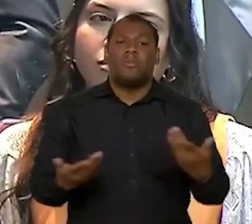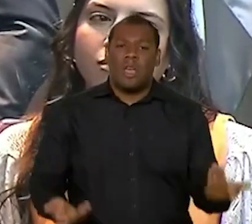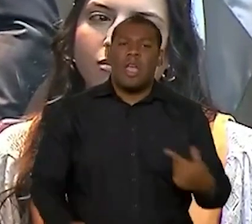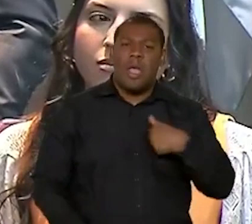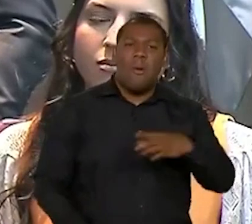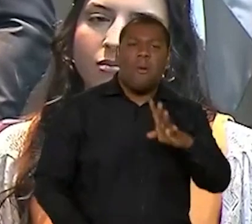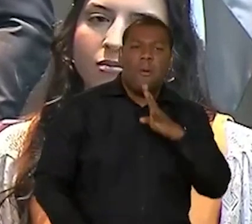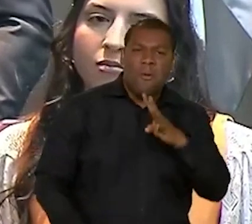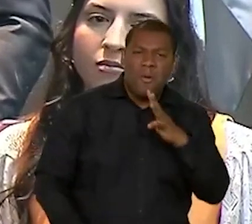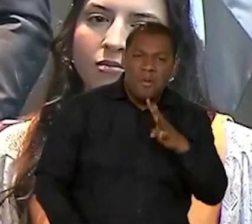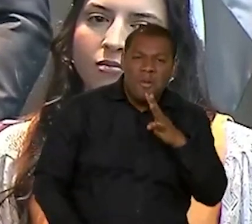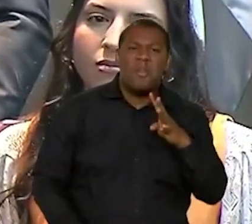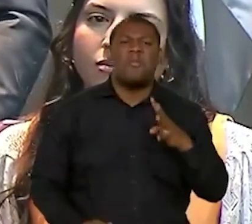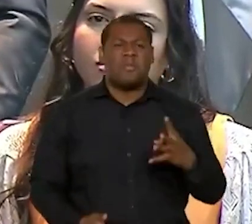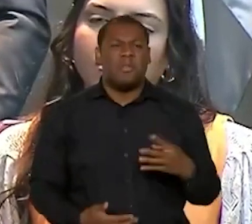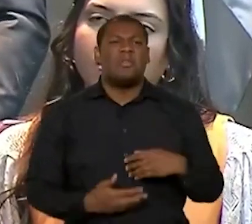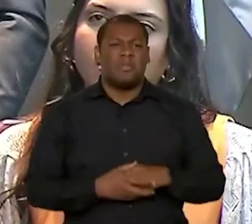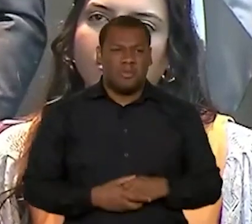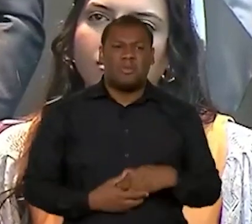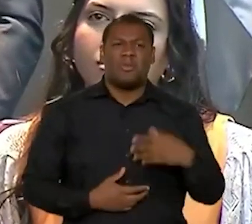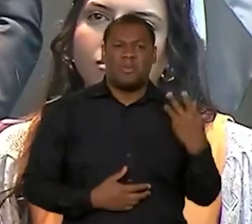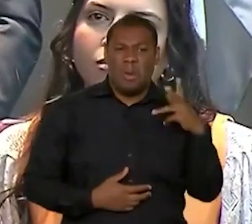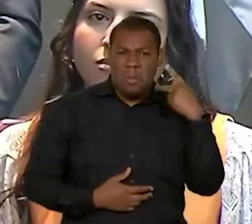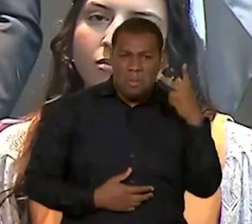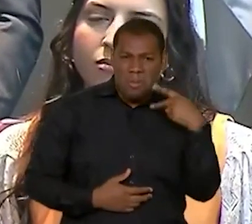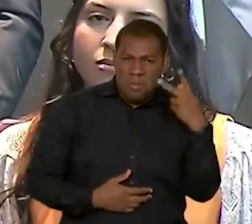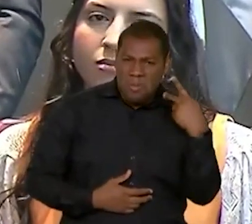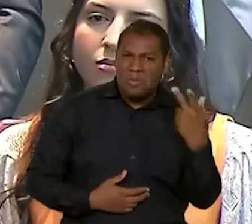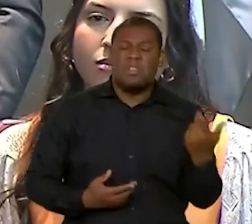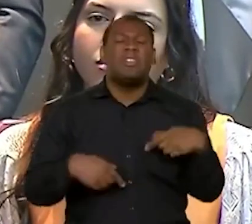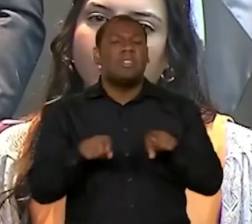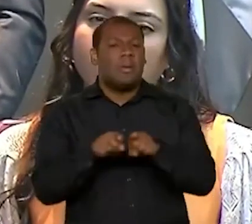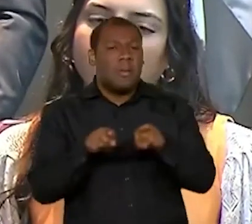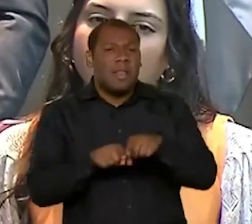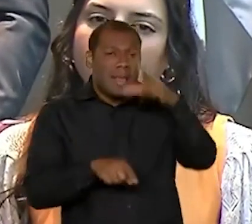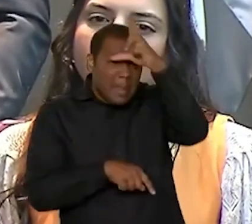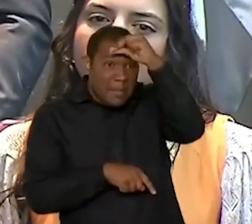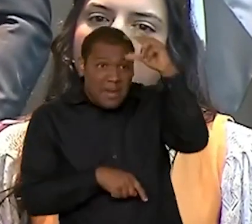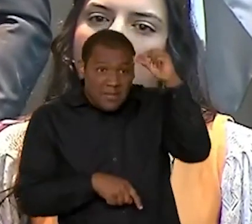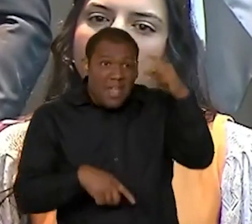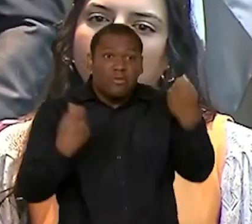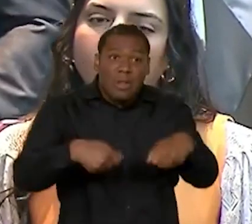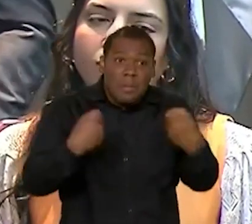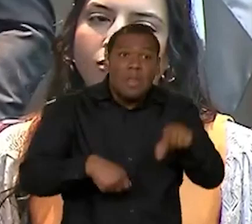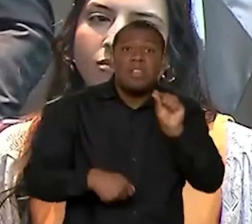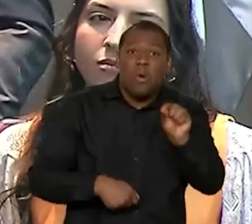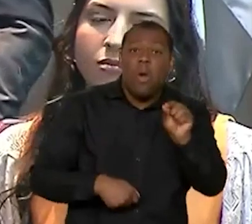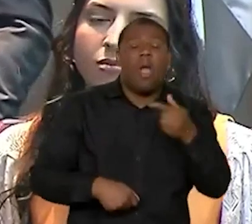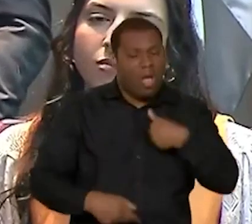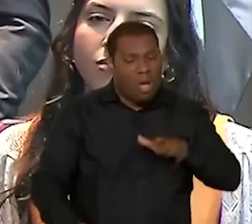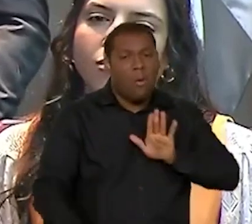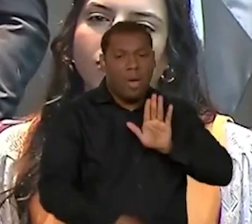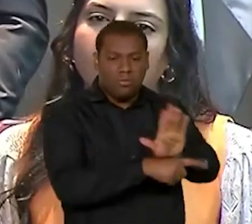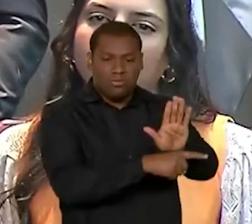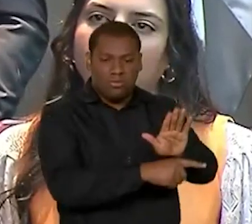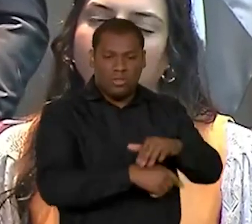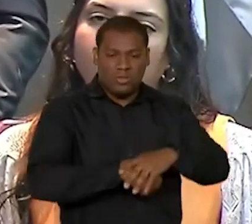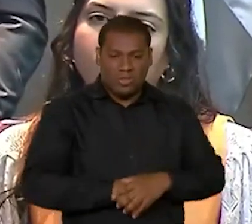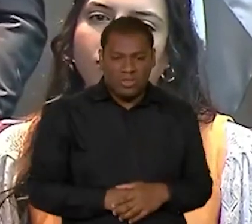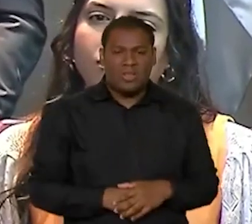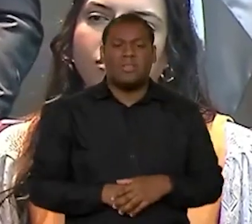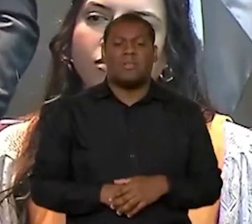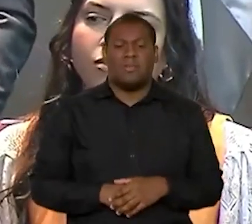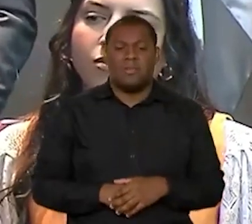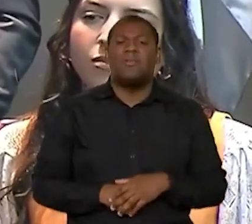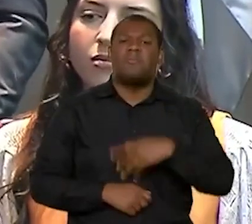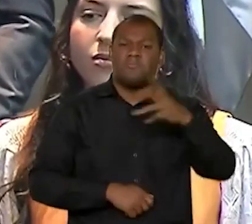o funcionamento do parlamento, as necessidades dos nossos prefeitos e prefeitas para os seus municípios, e que essa vontade de fazer a diferença